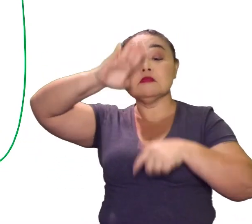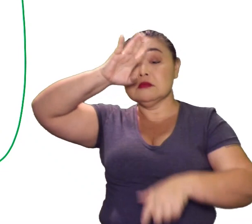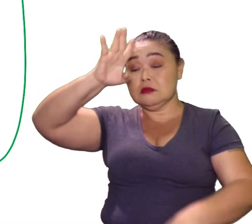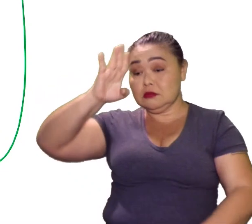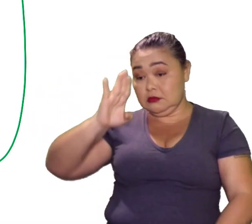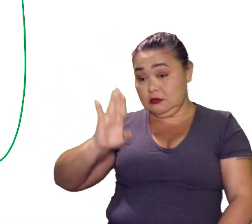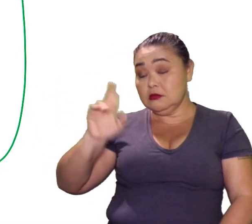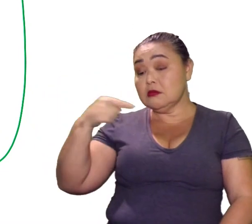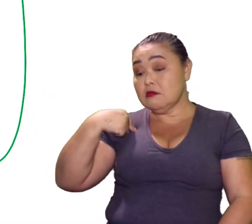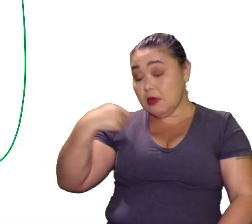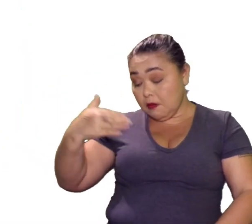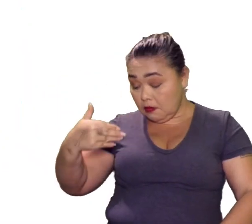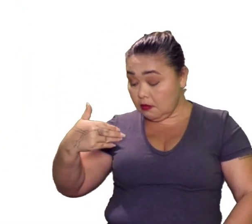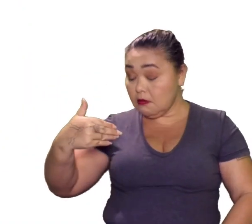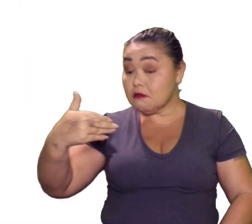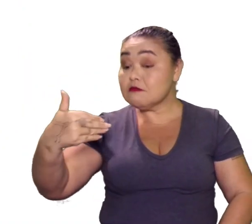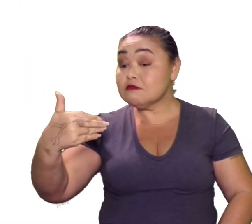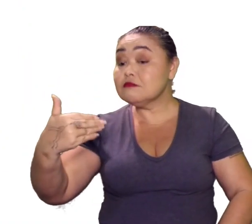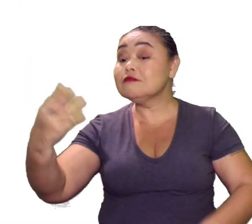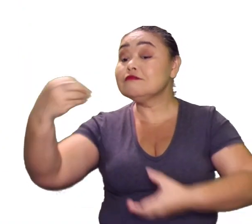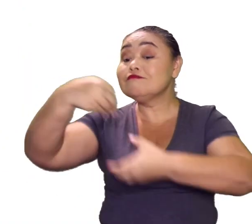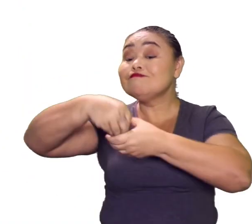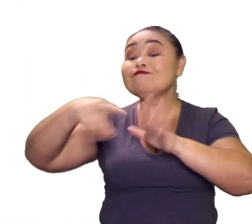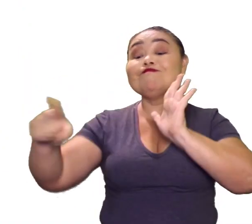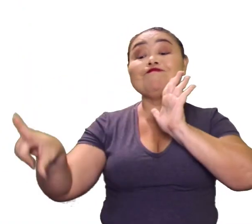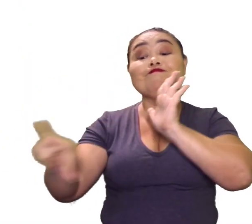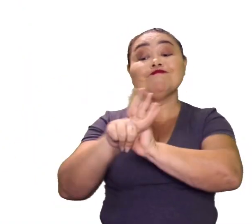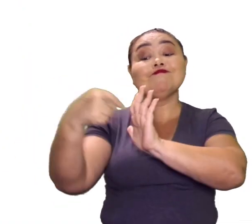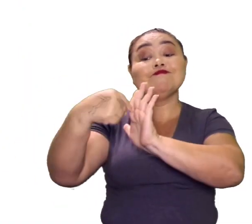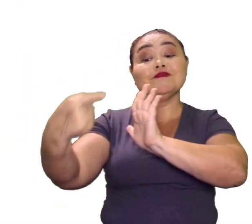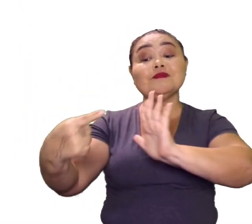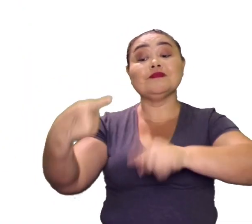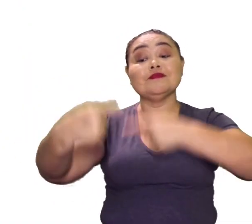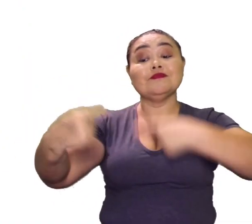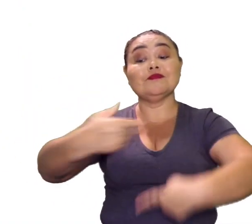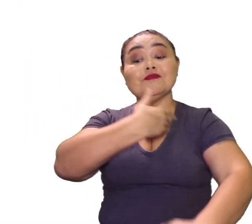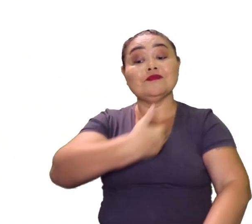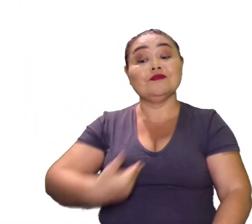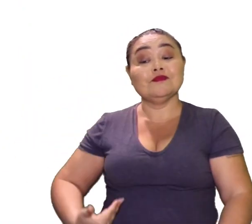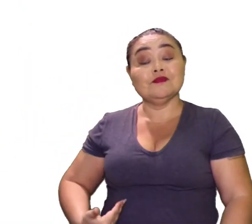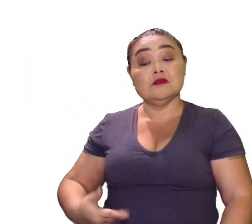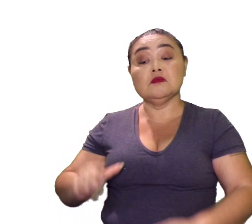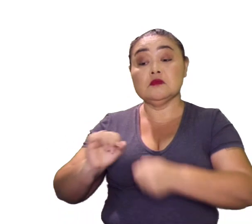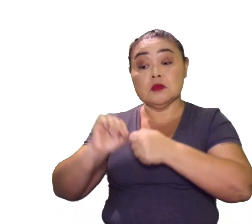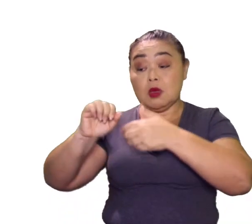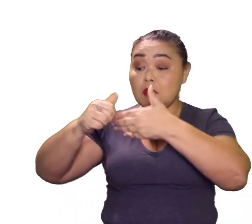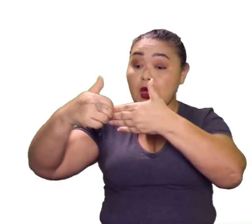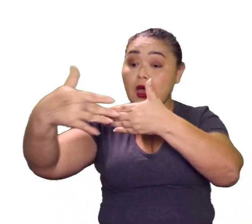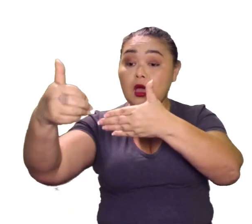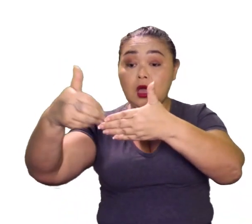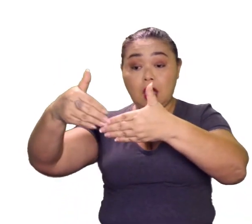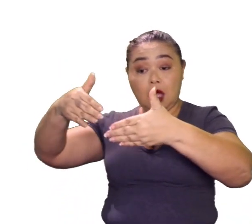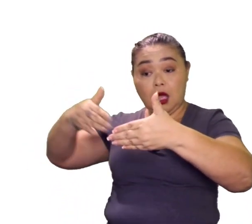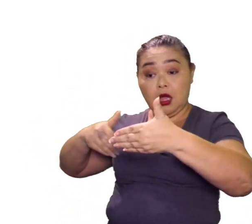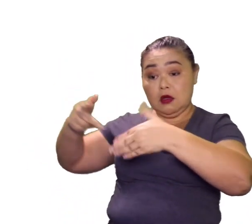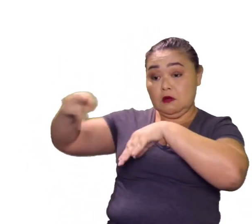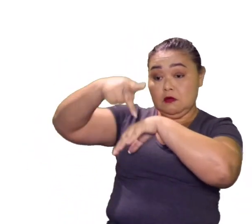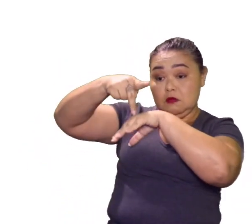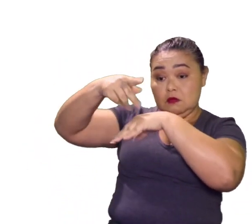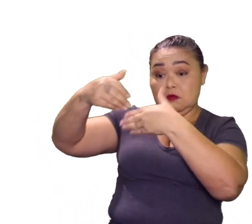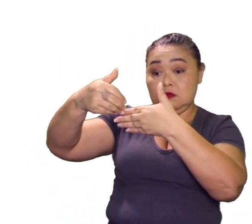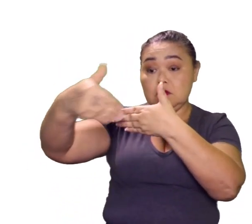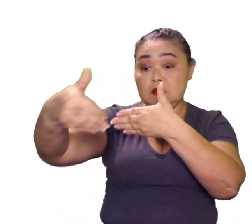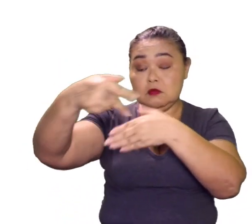pública adotada para a Amazônia Legal, porque como nós temos áreas fronteiriças, precisaria criar um sistema